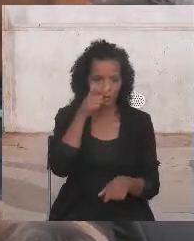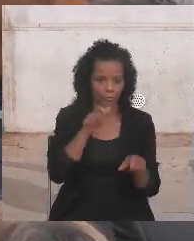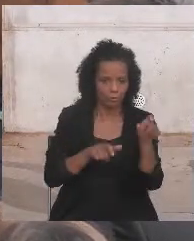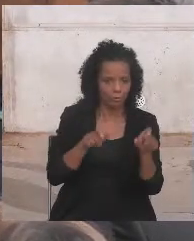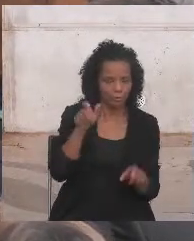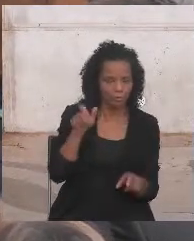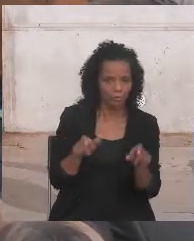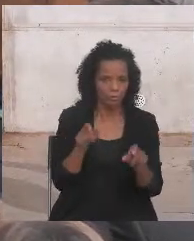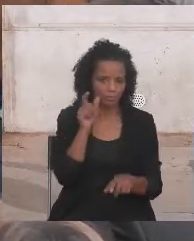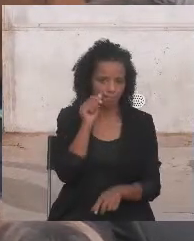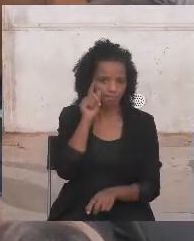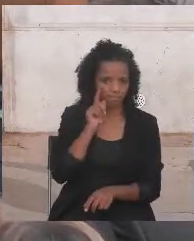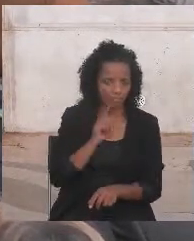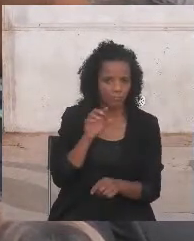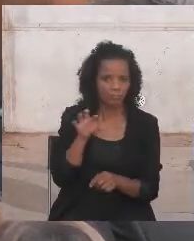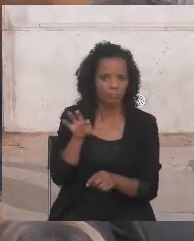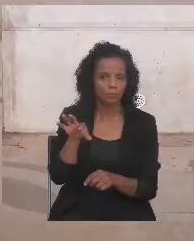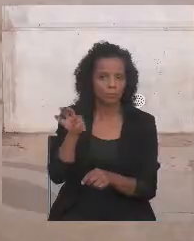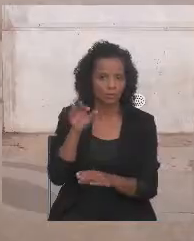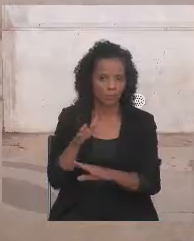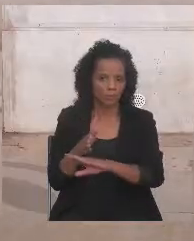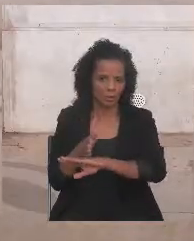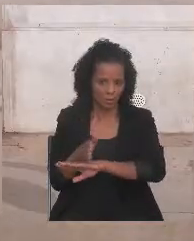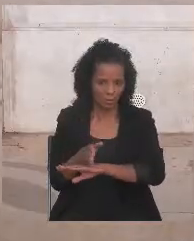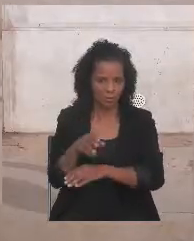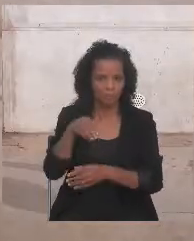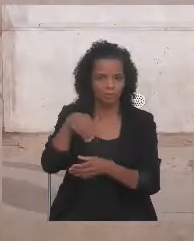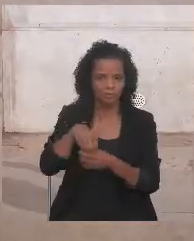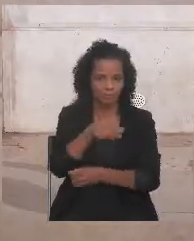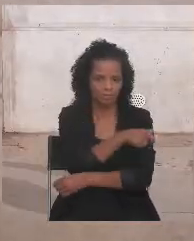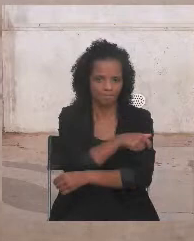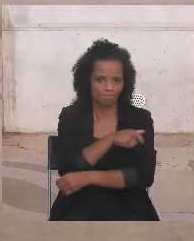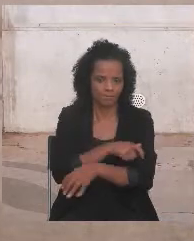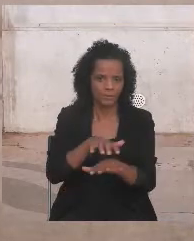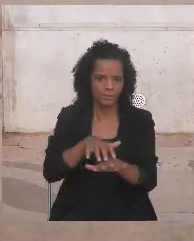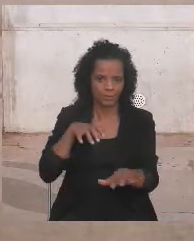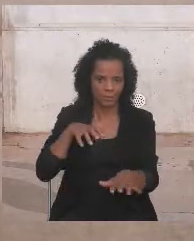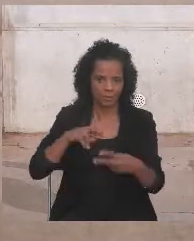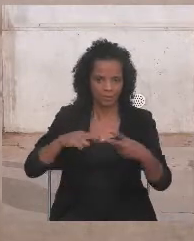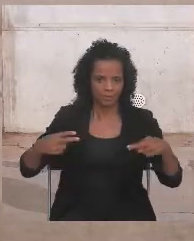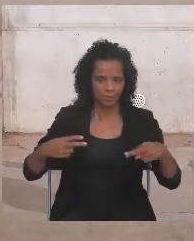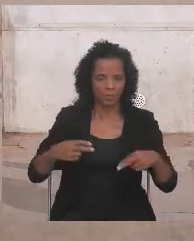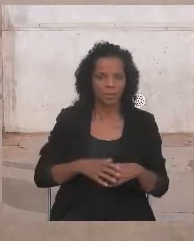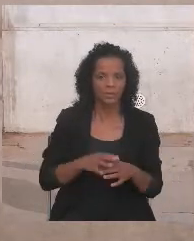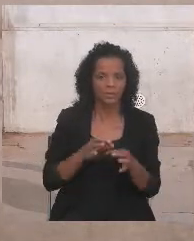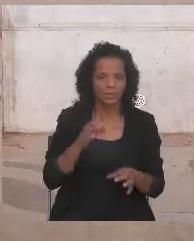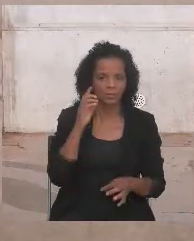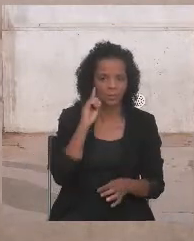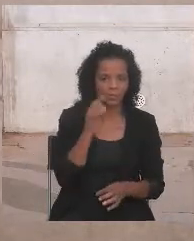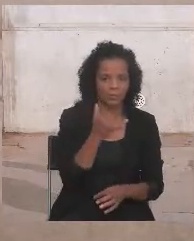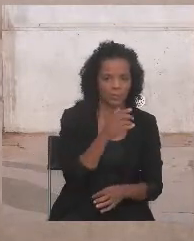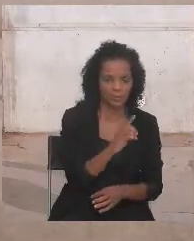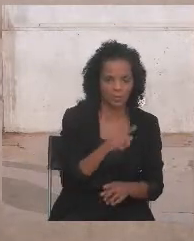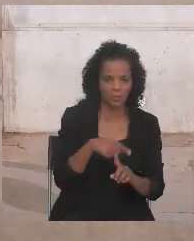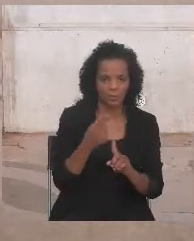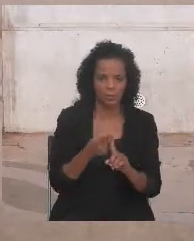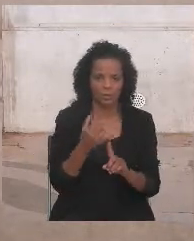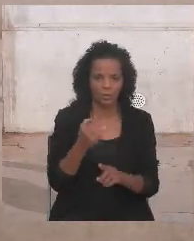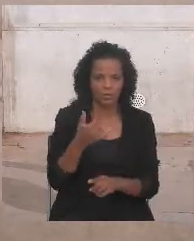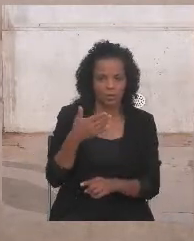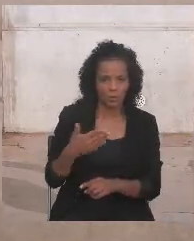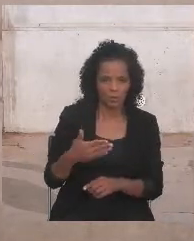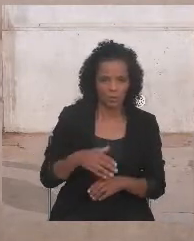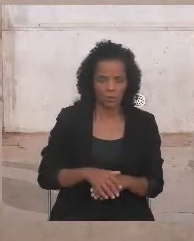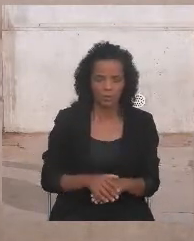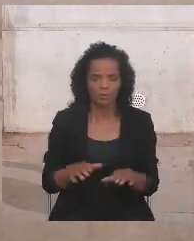e os cidadãos eleitos diretamente como membros da Assembleia Municipal no dia 26 de setembro de 2021